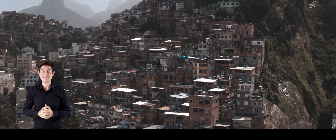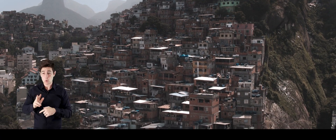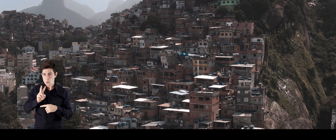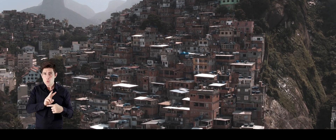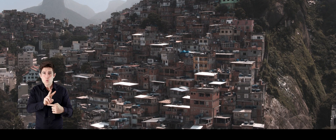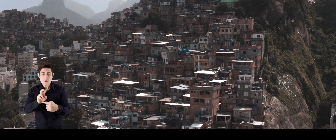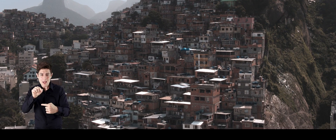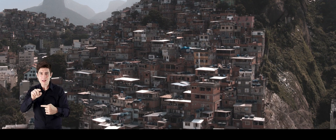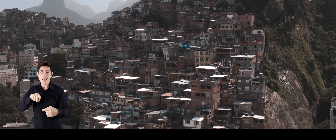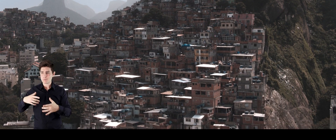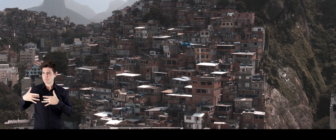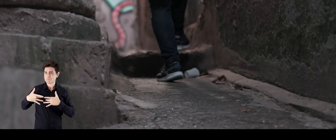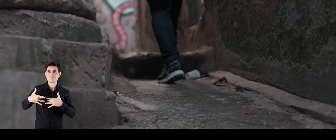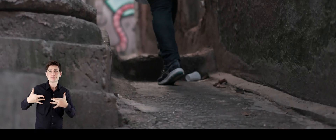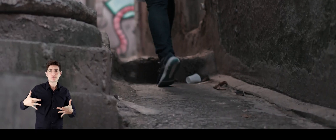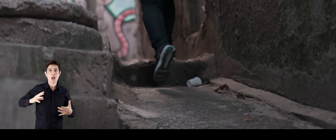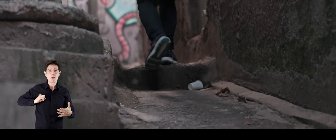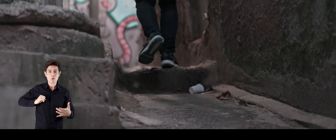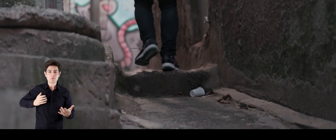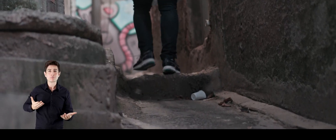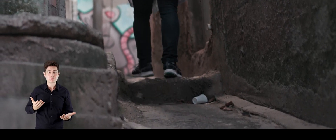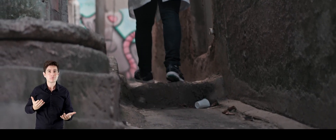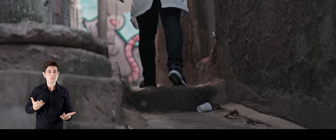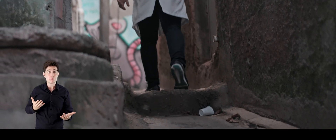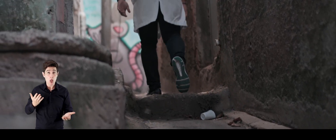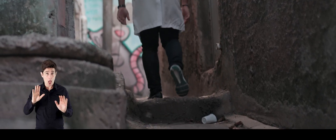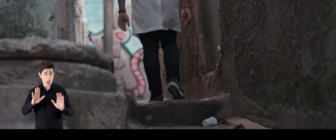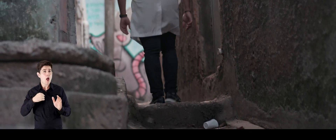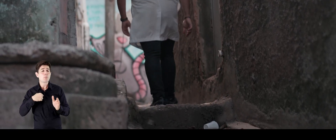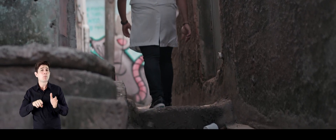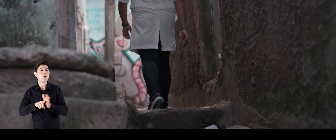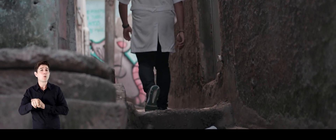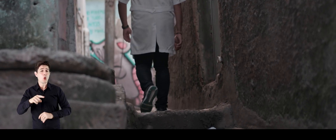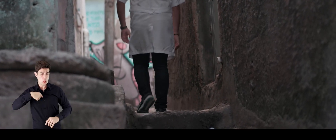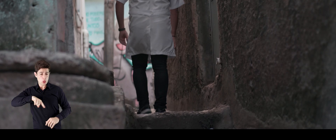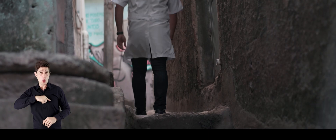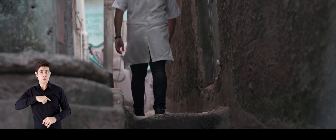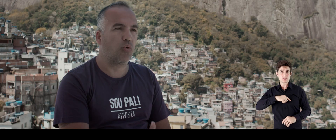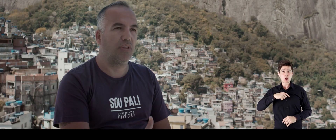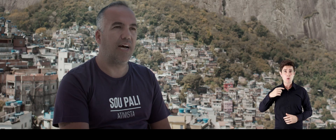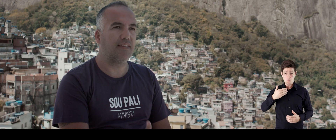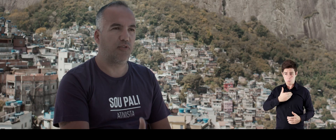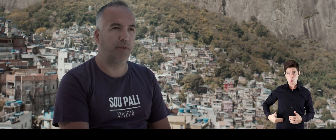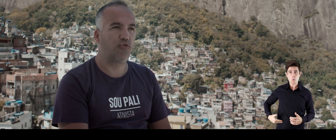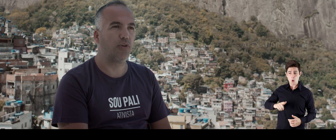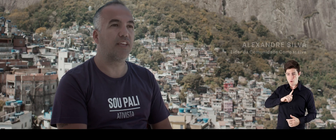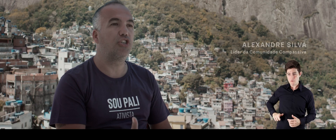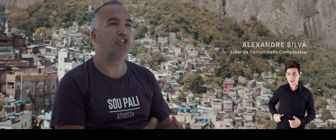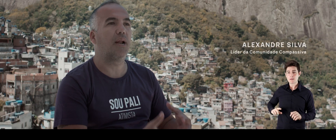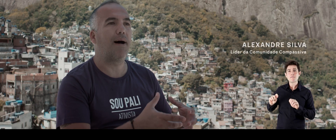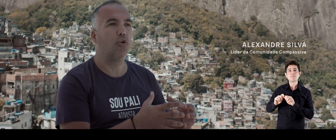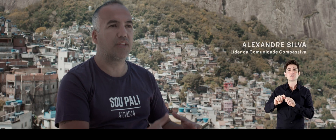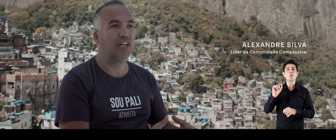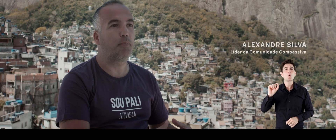sinônimo de compaixão. E o que é que nós, enquanto política pública, estamos fazendo para poder cuidar dessas pessoas que a